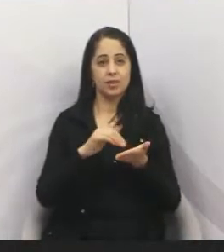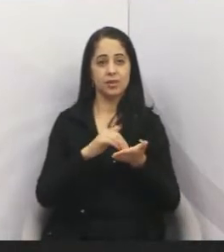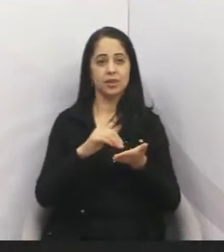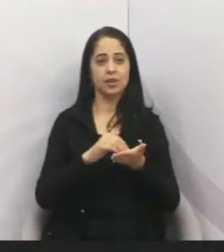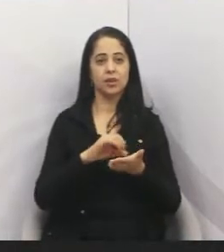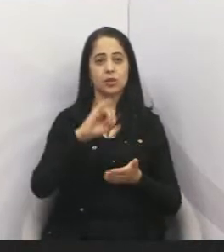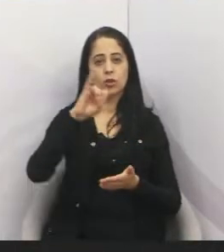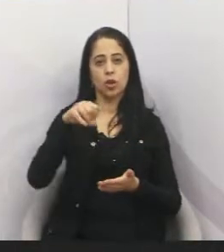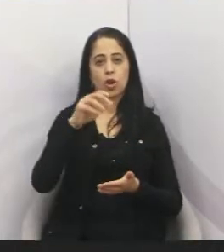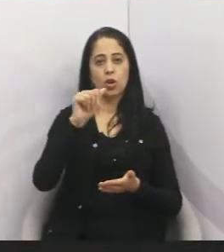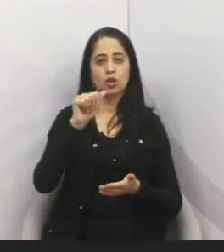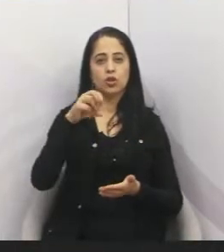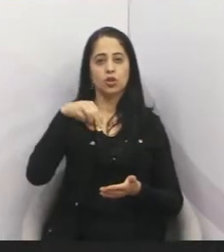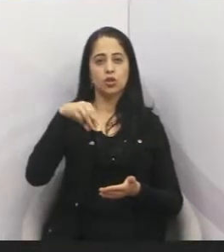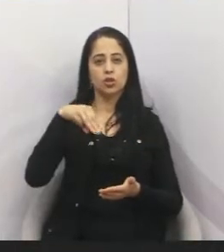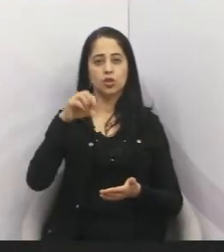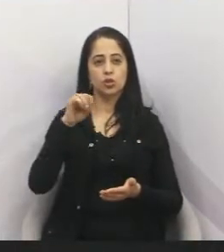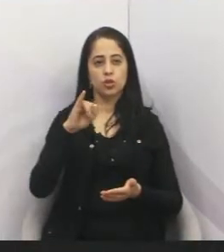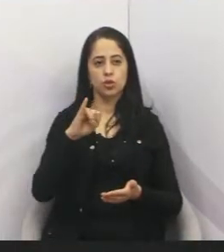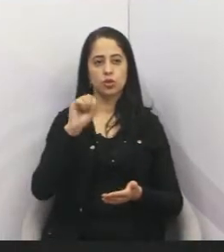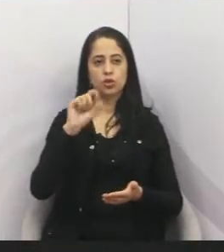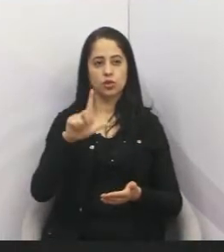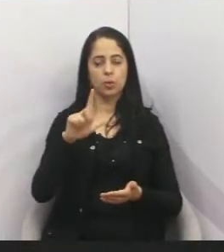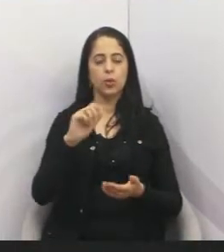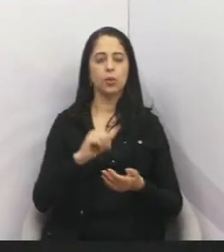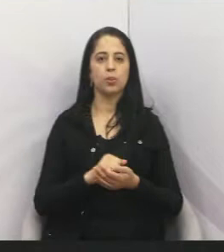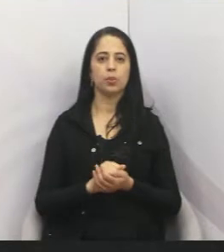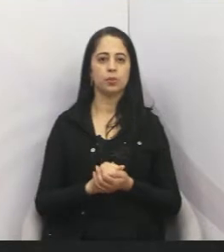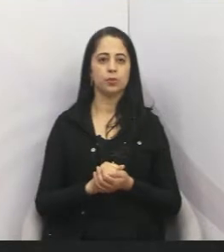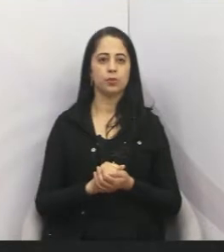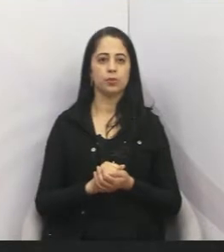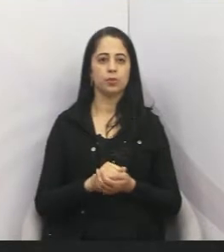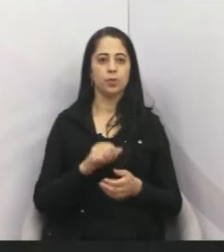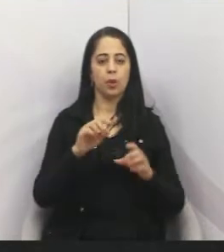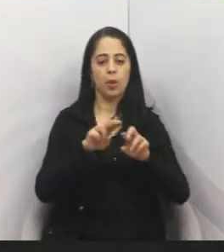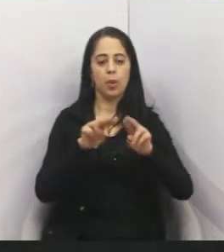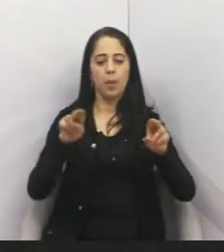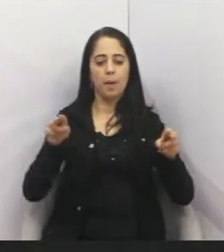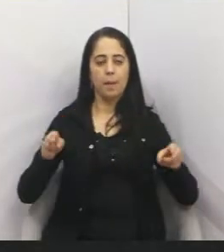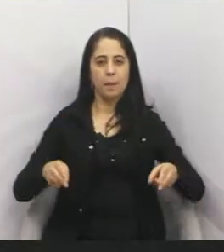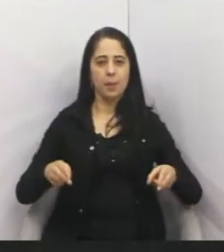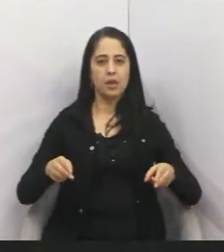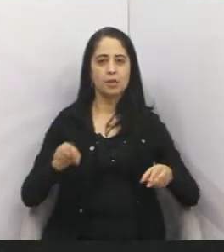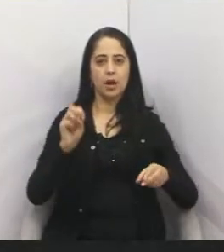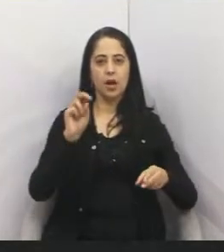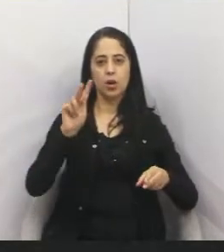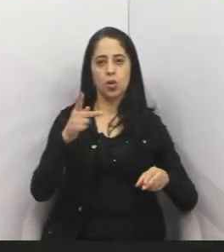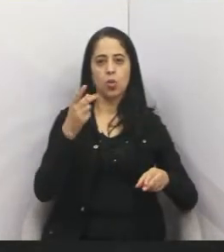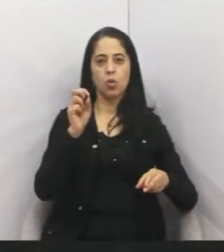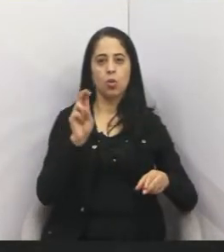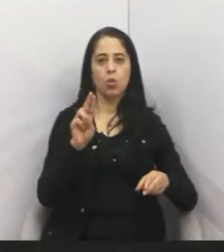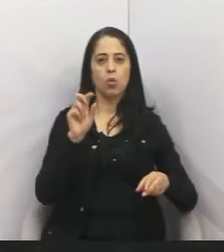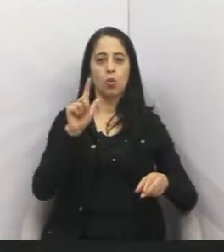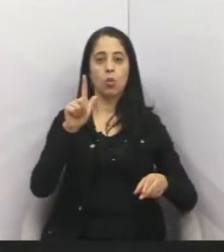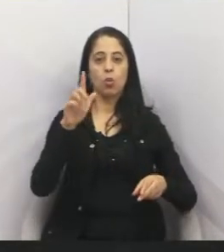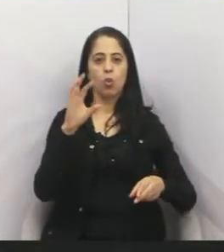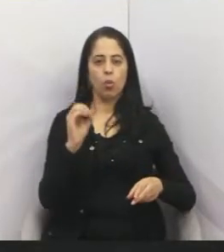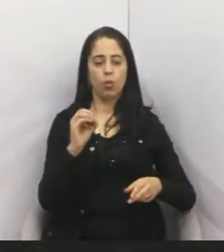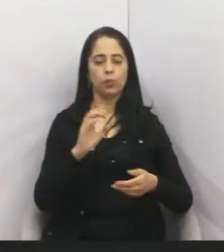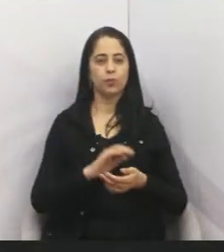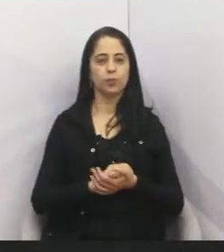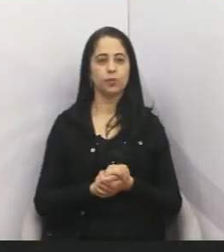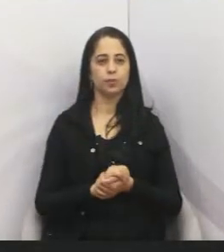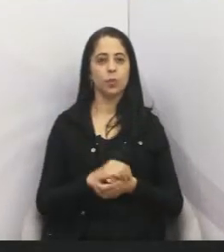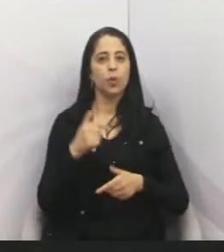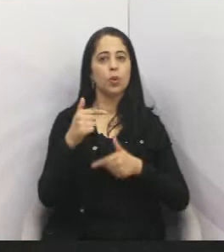secretário, Jamil Clélio Fernandes; mesário, Hugo Tadeu Amaral de Melo.